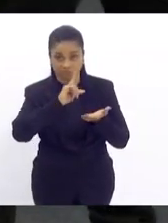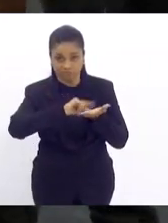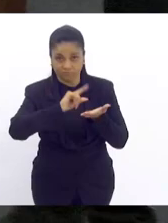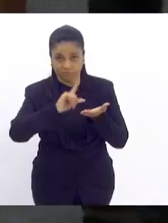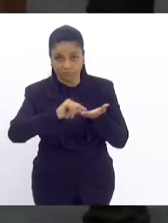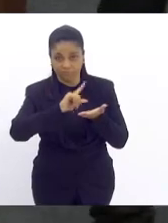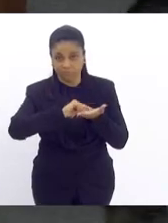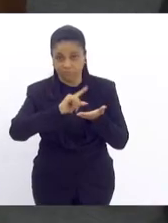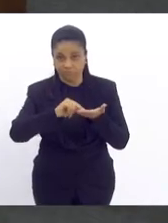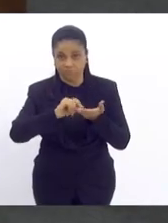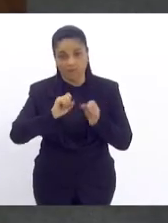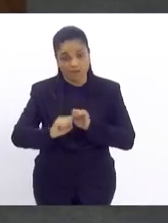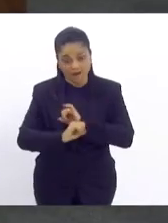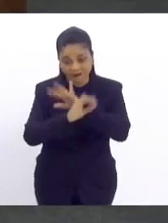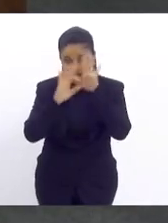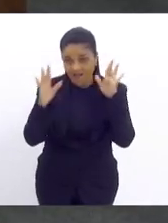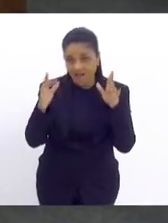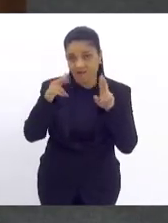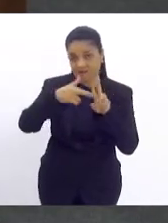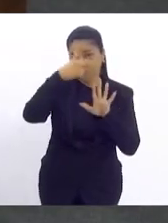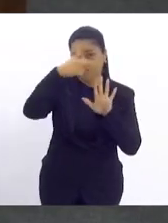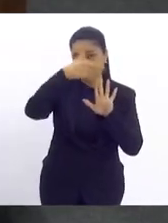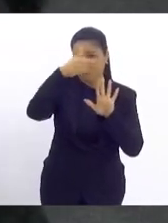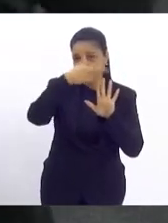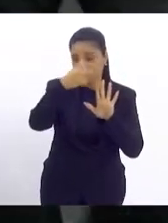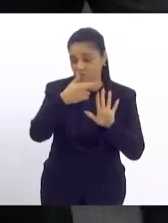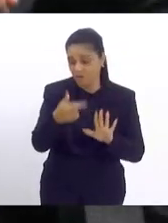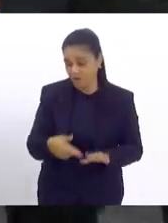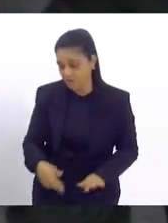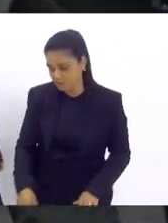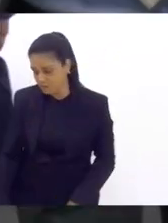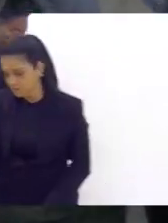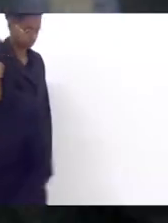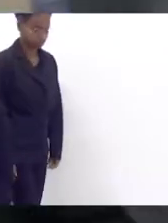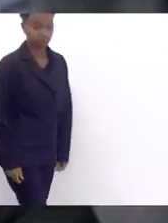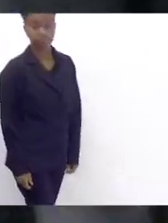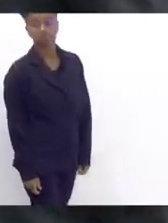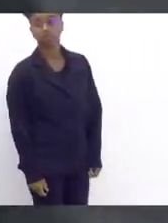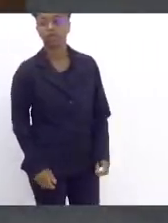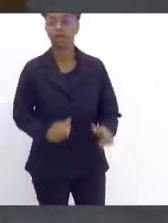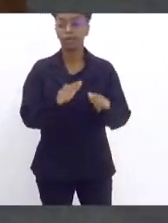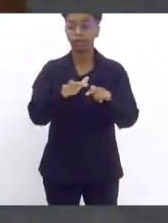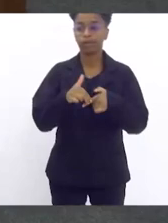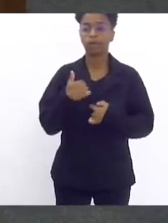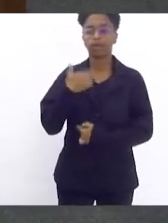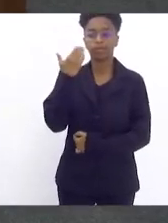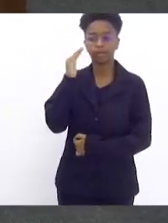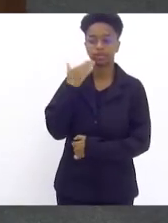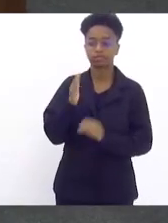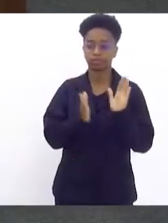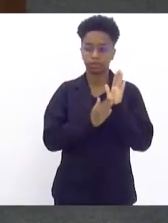resolução é muito clara e por isso eu entendi a propositura do deputado Rodrigo